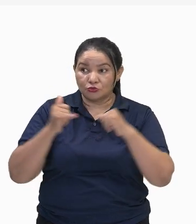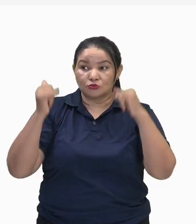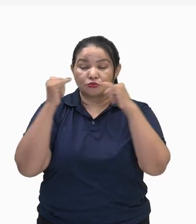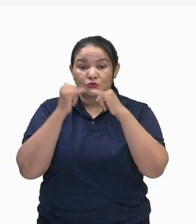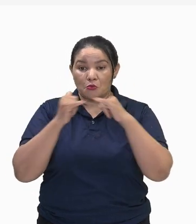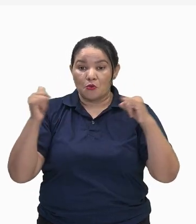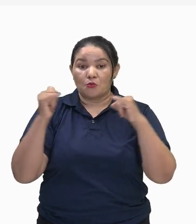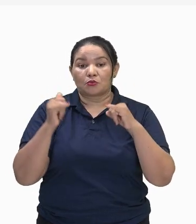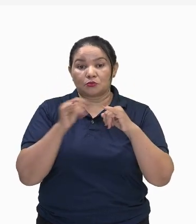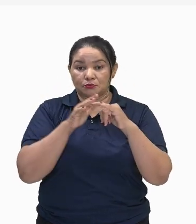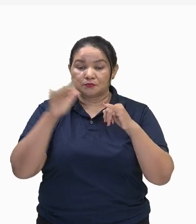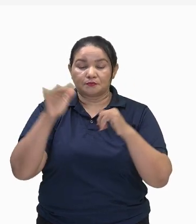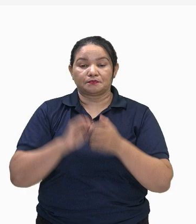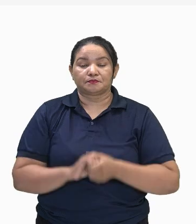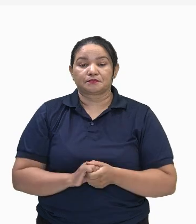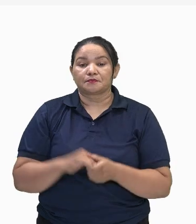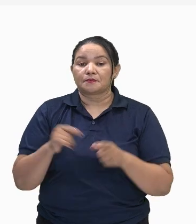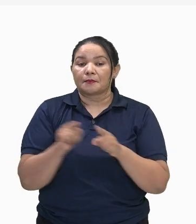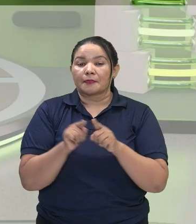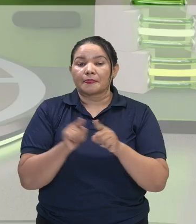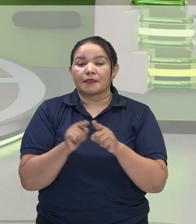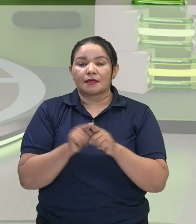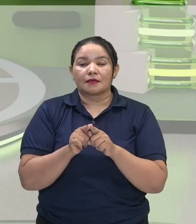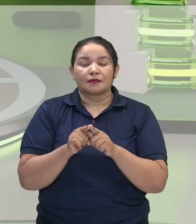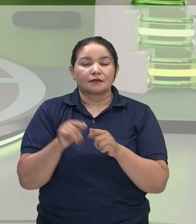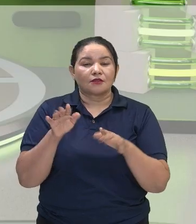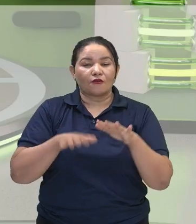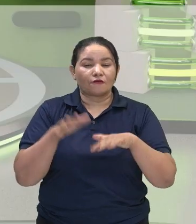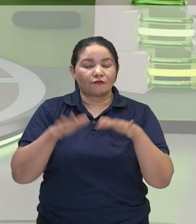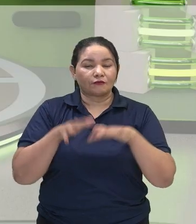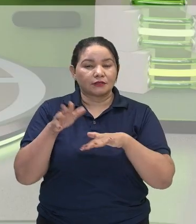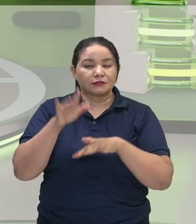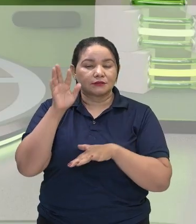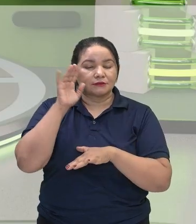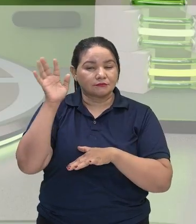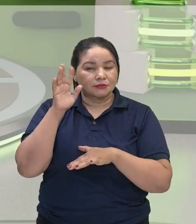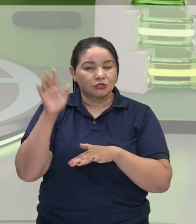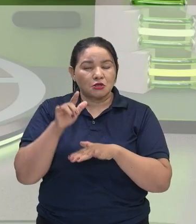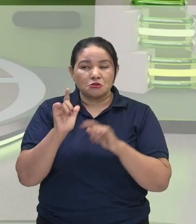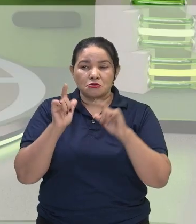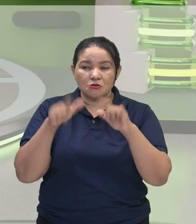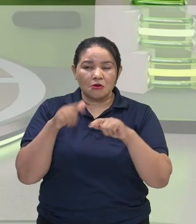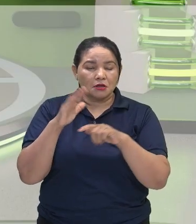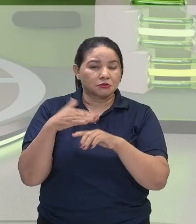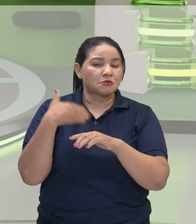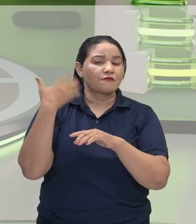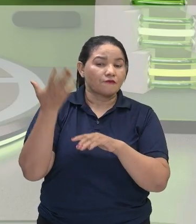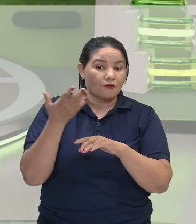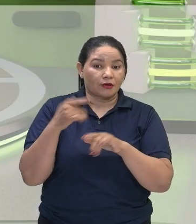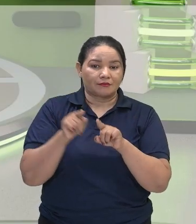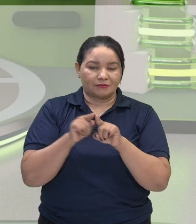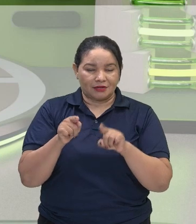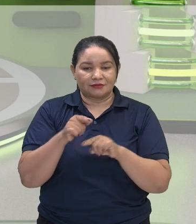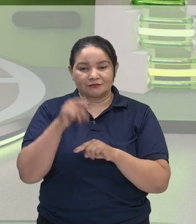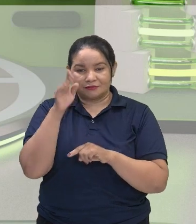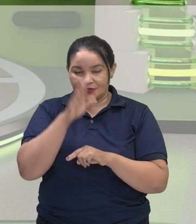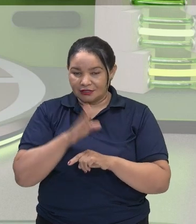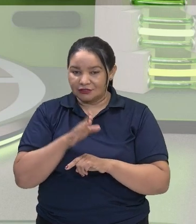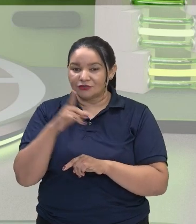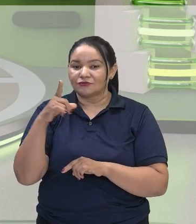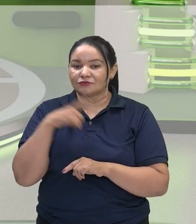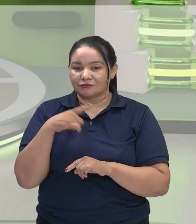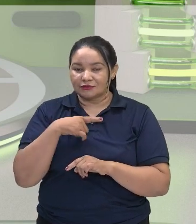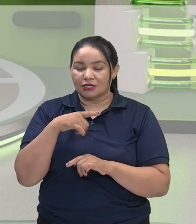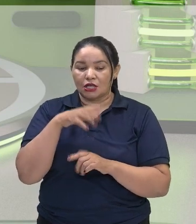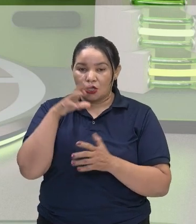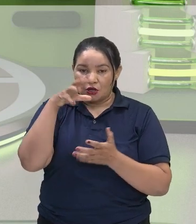energia nuclear, né, a gente imagina em outros locais que não sejam o Brasil, mas o Brasil também tem usinas nucleares,